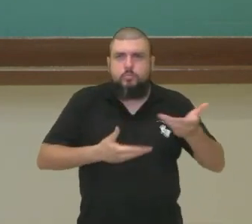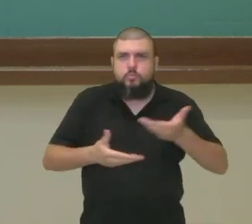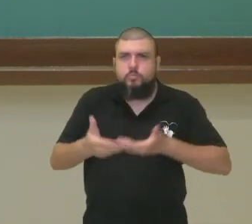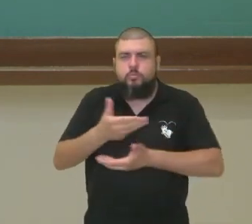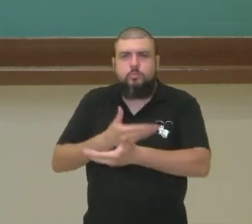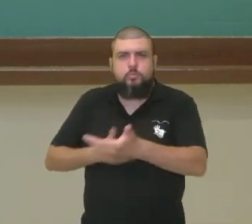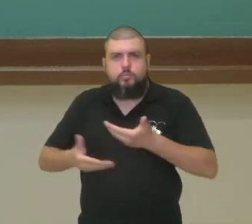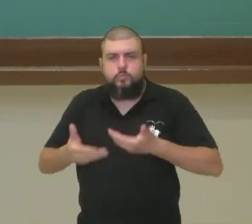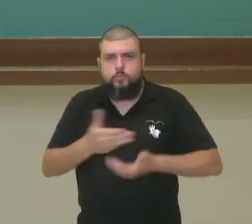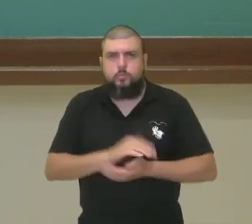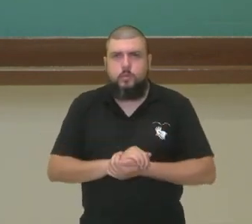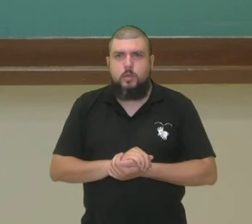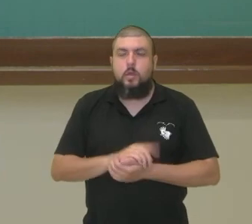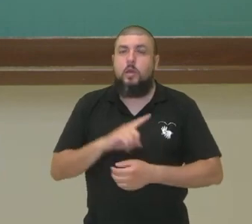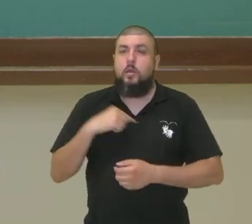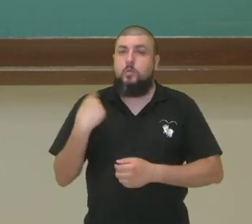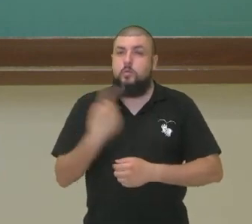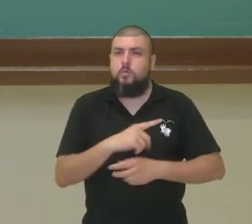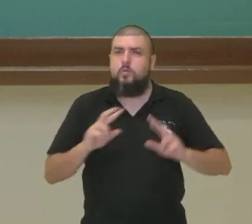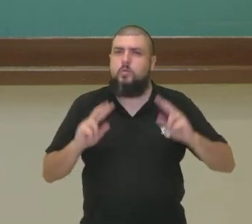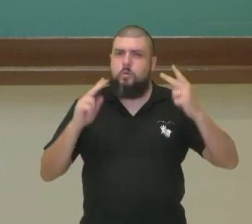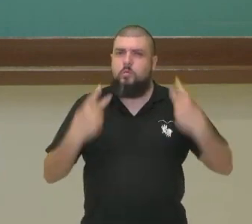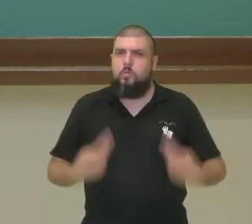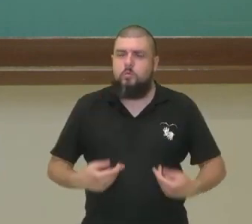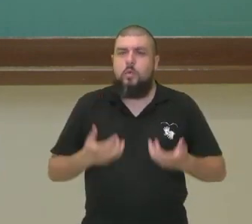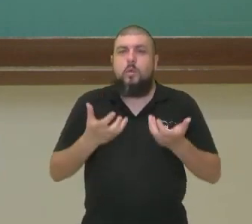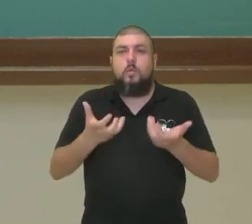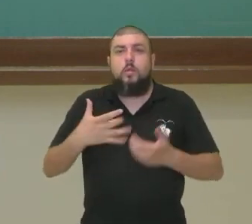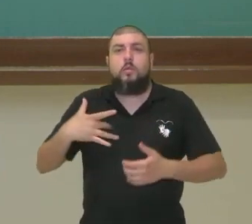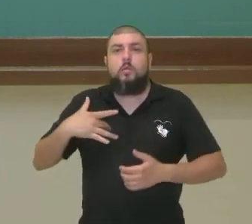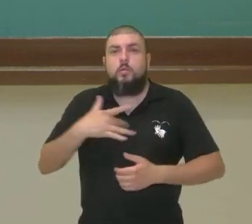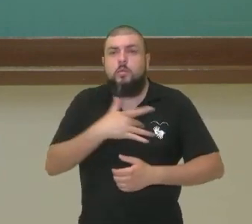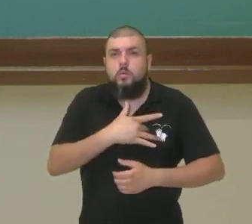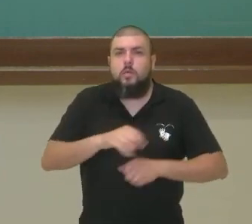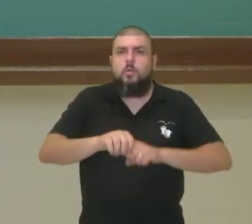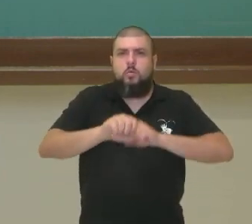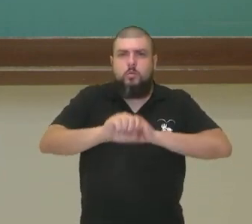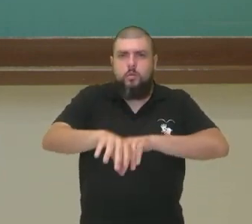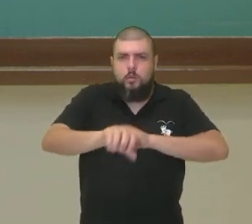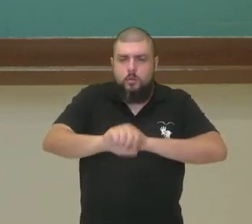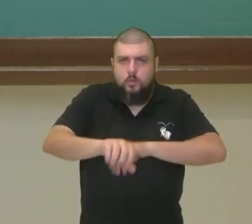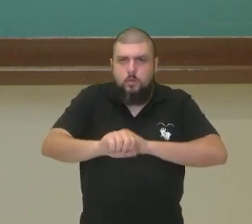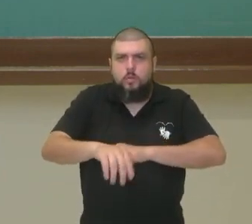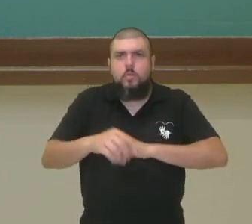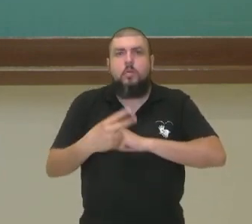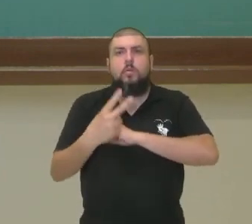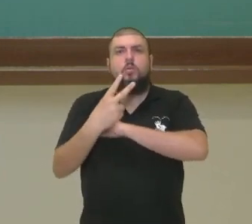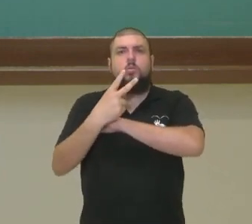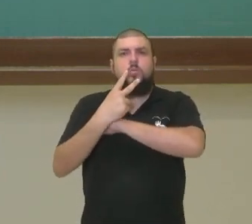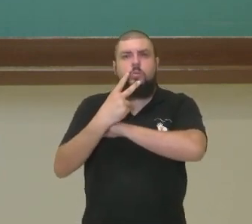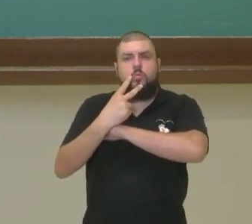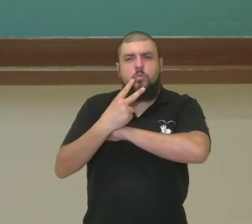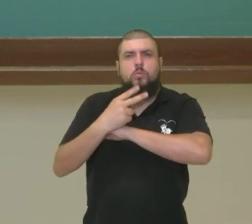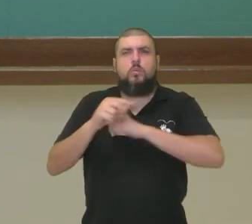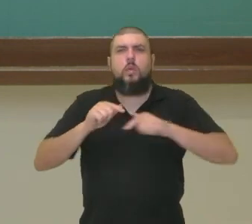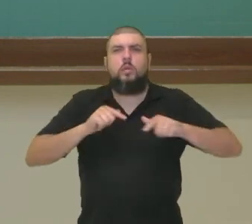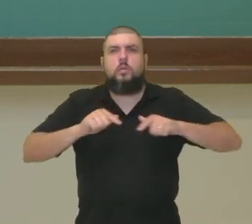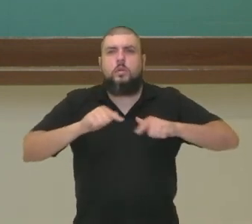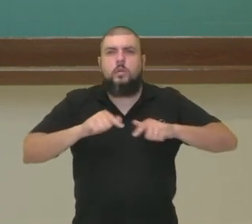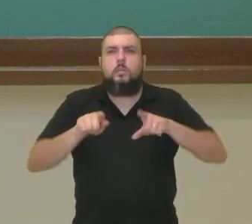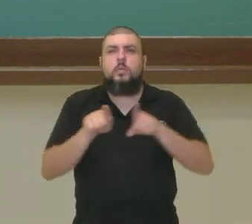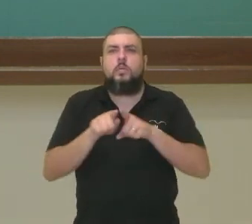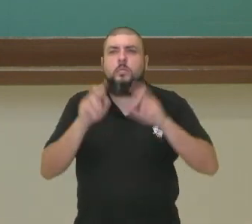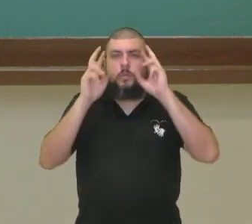contas, somos humanos, todos queremos saúde, educação, proteção, trabalho e